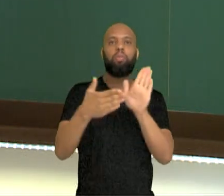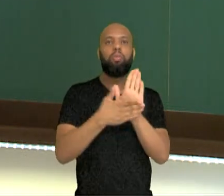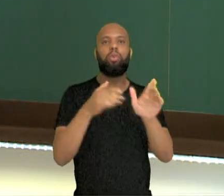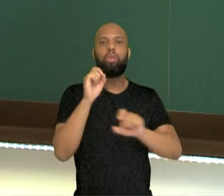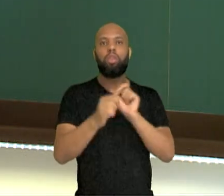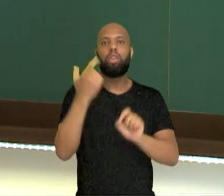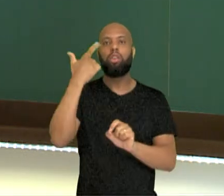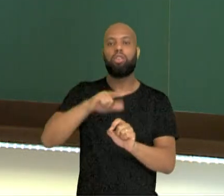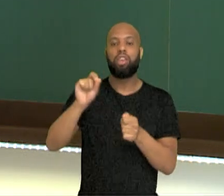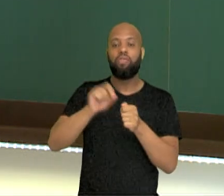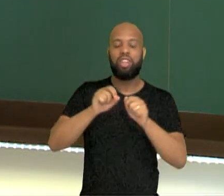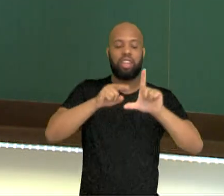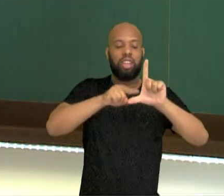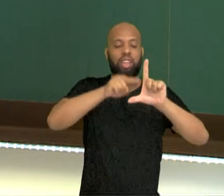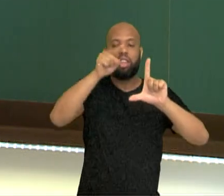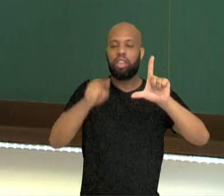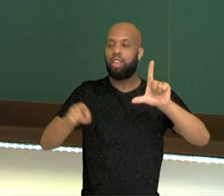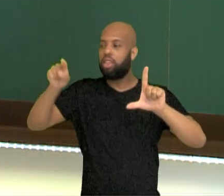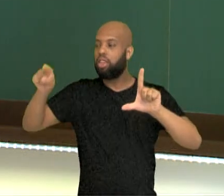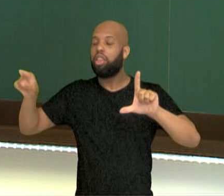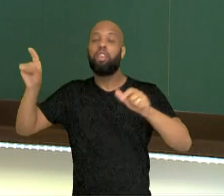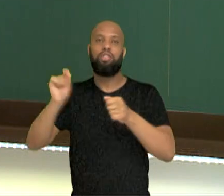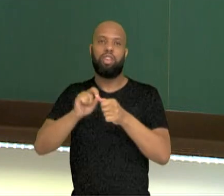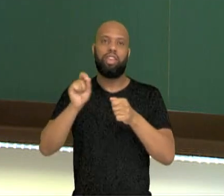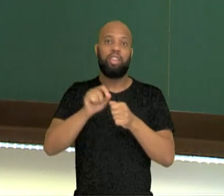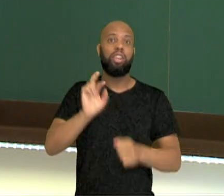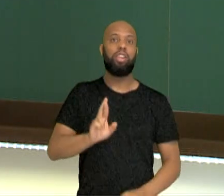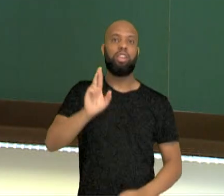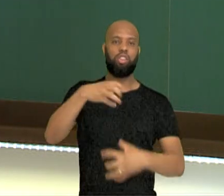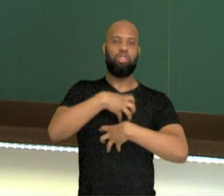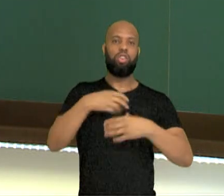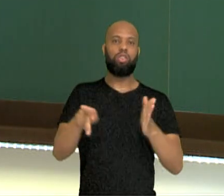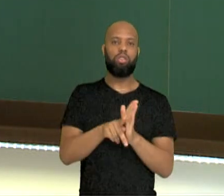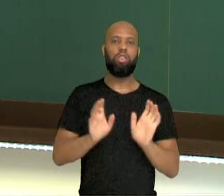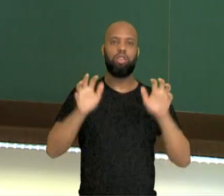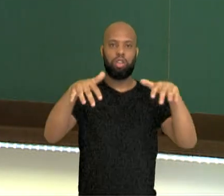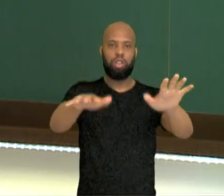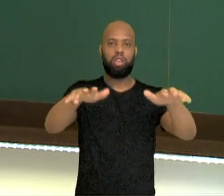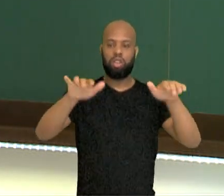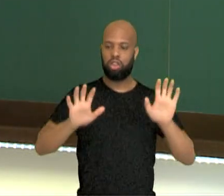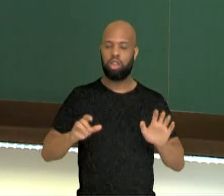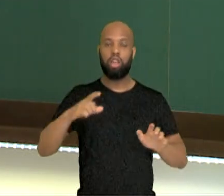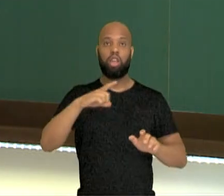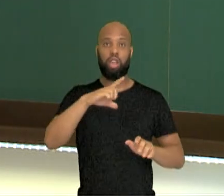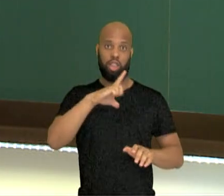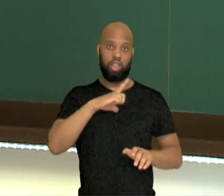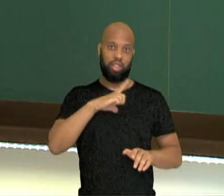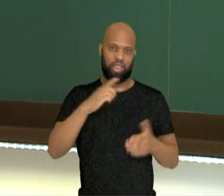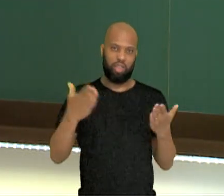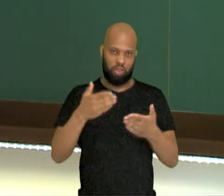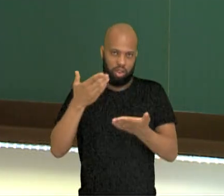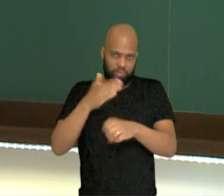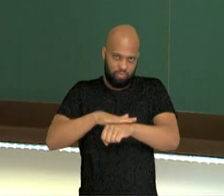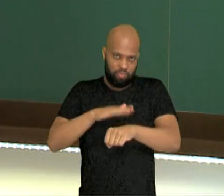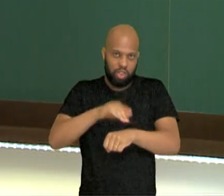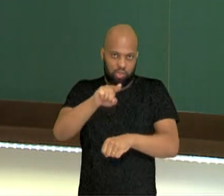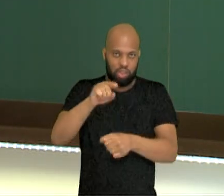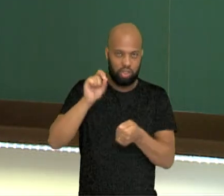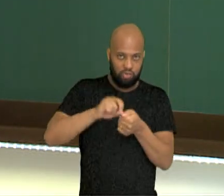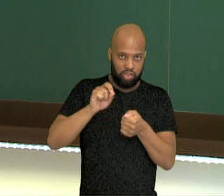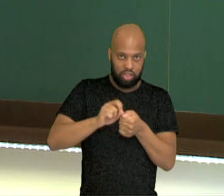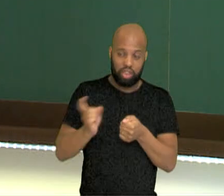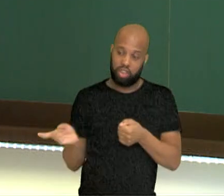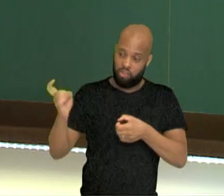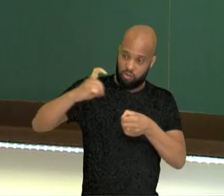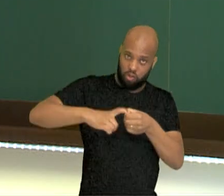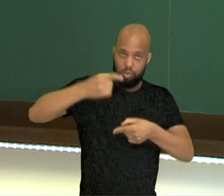de representar uma senoide, representar graficamente o comportamento da maré. Eu espero você resolver para a gente discutir,